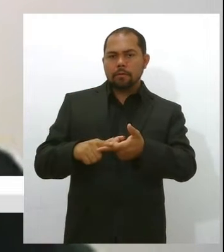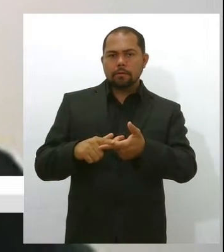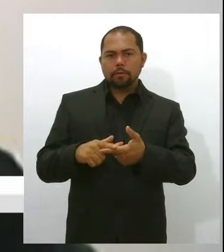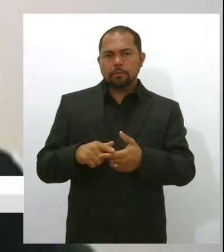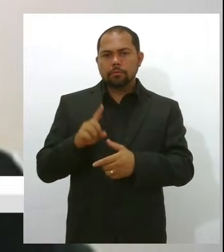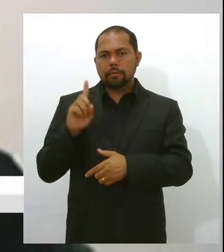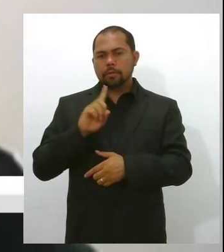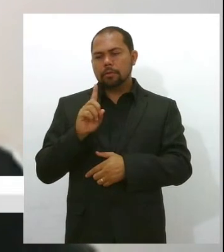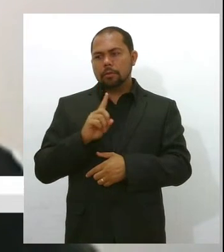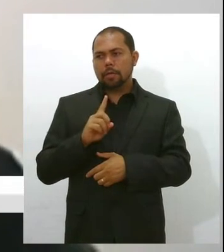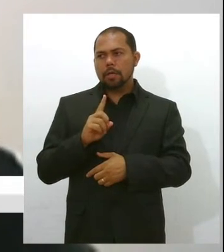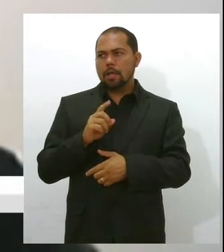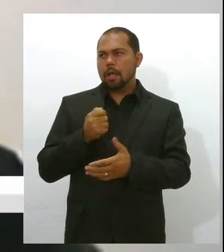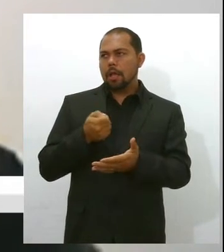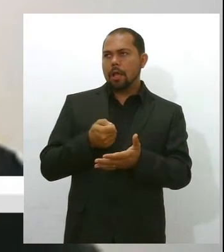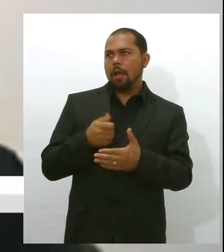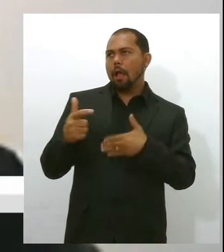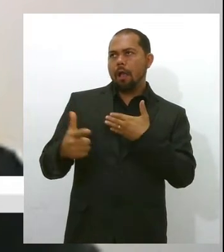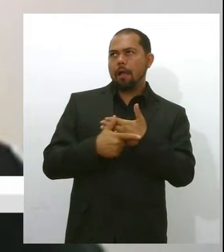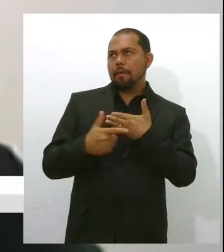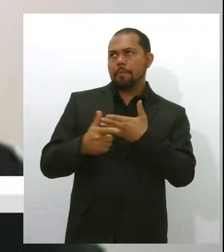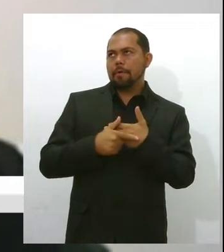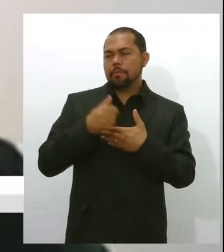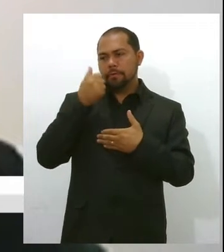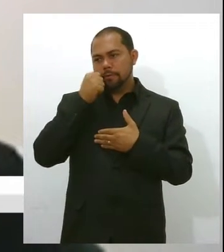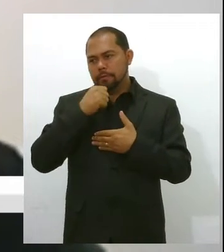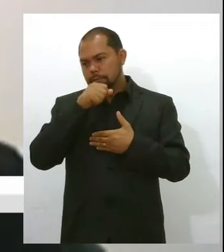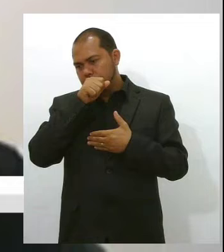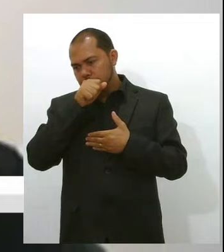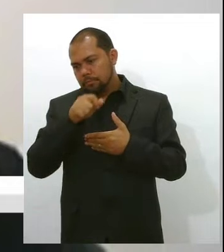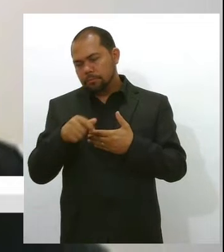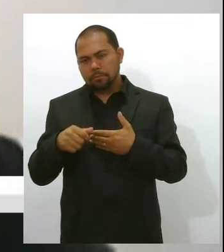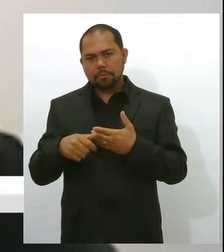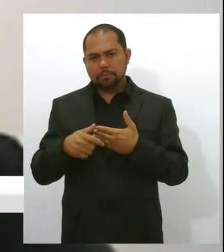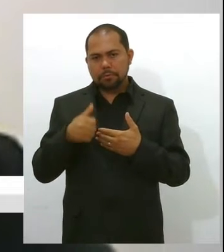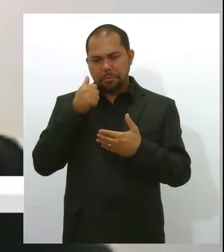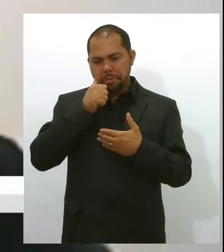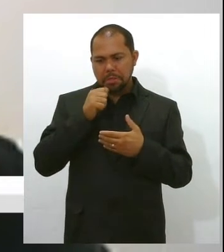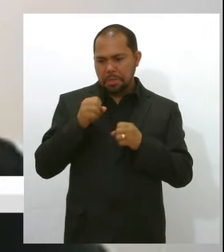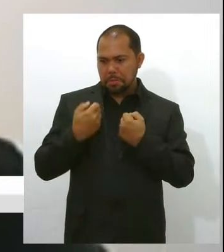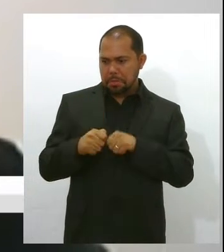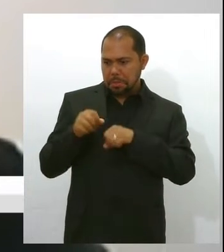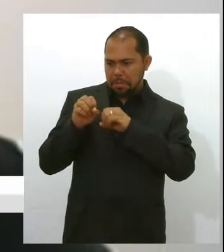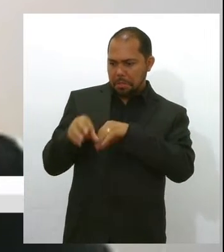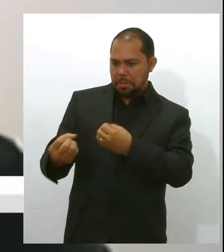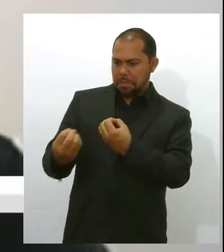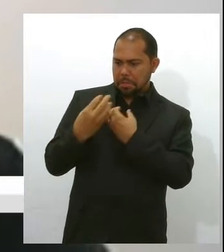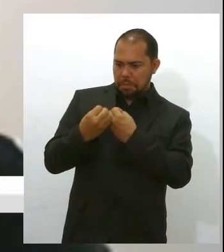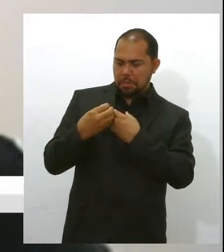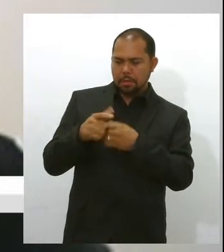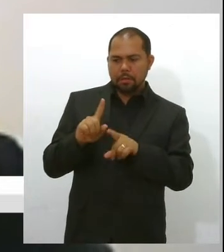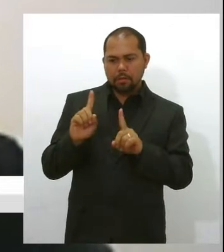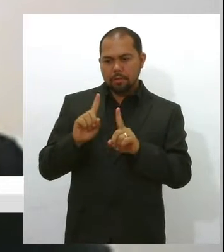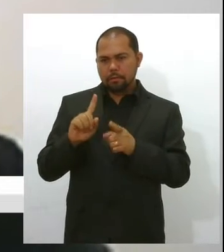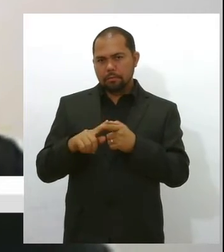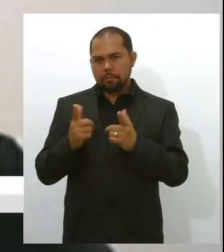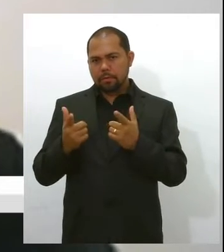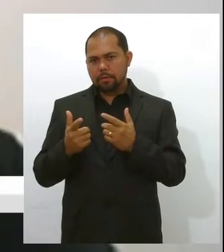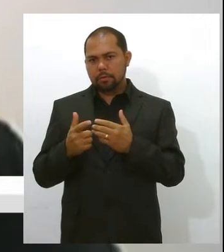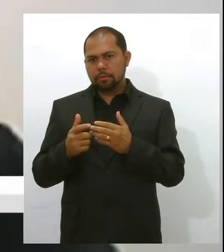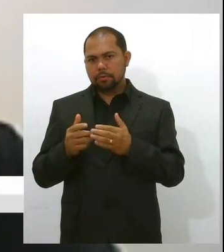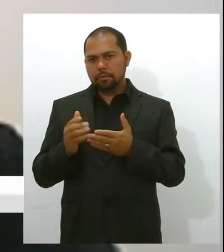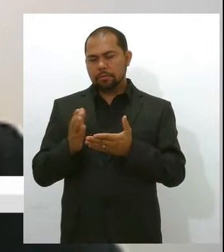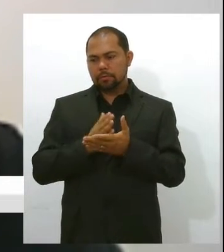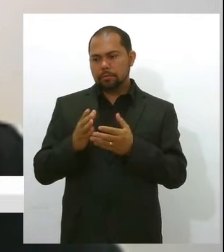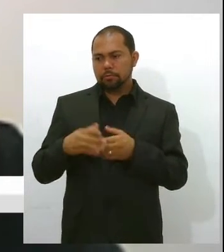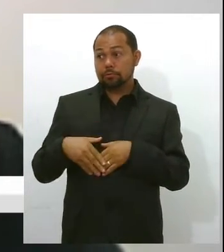Não que seja o papel das mulheres, né, que estão envolvidas com punk, ter que ensinar isso pra gente, assim. Mas de uma forma ou de outra, a gente aprendeu